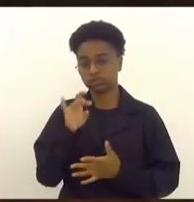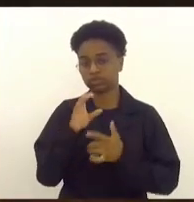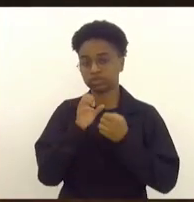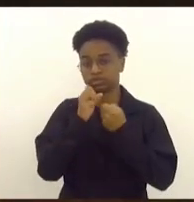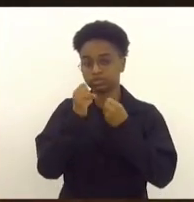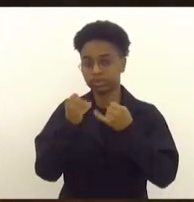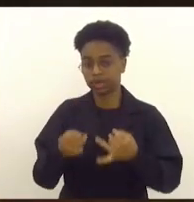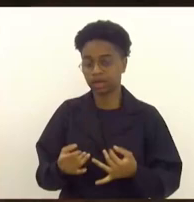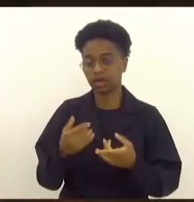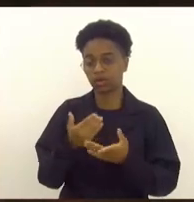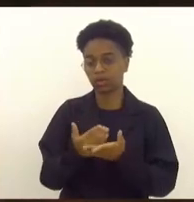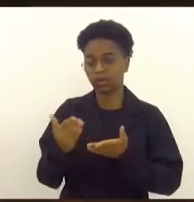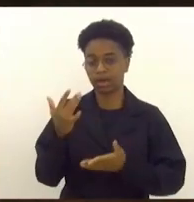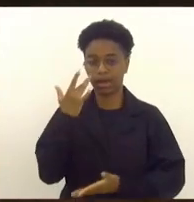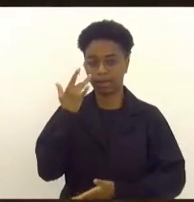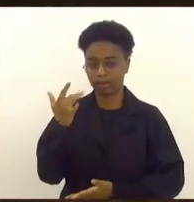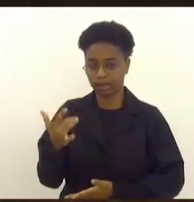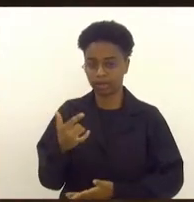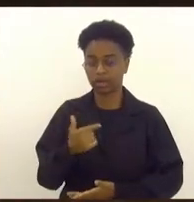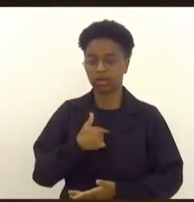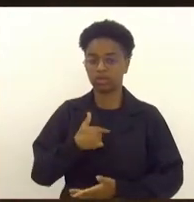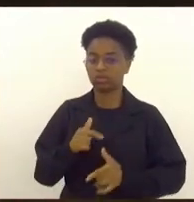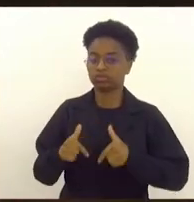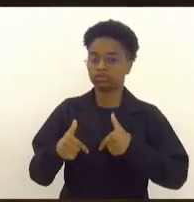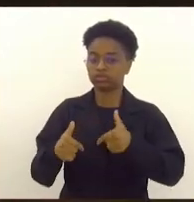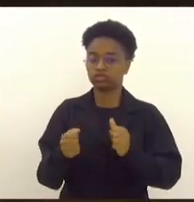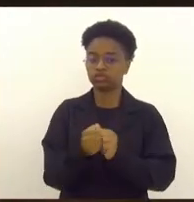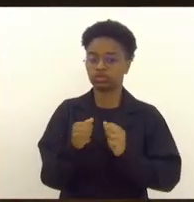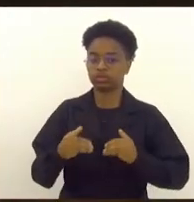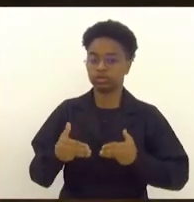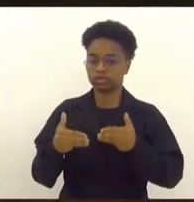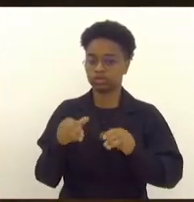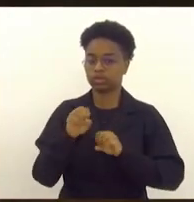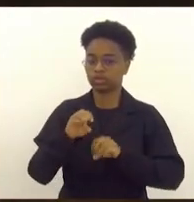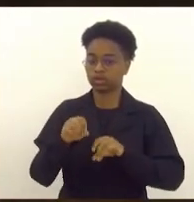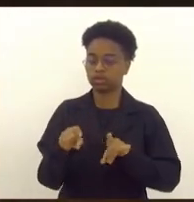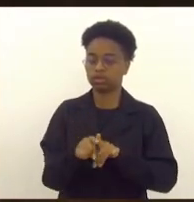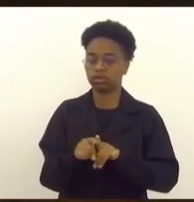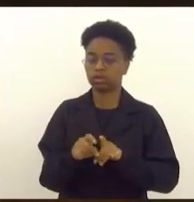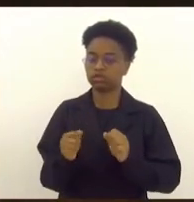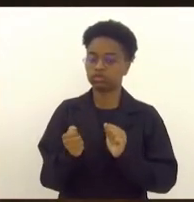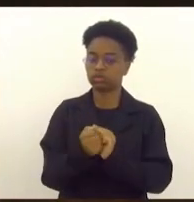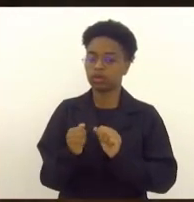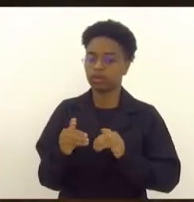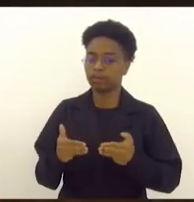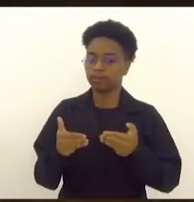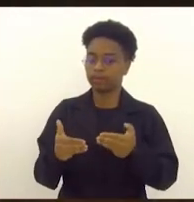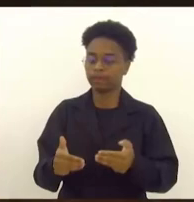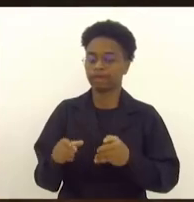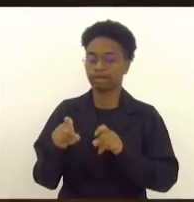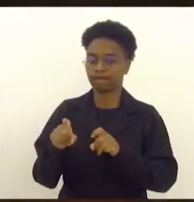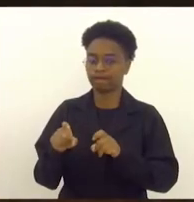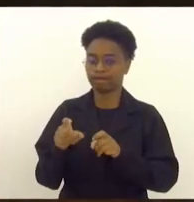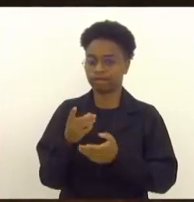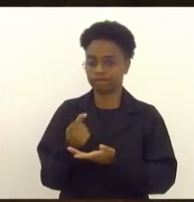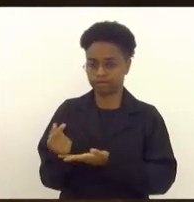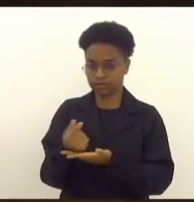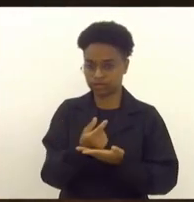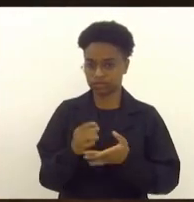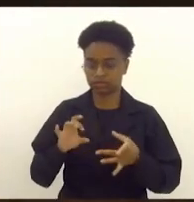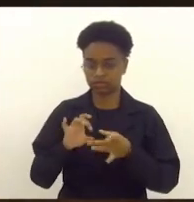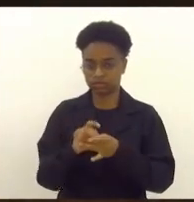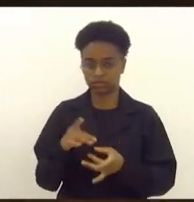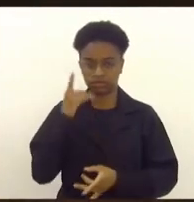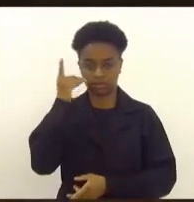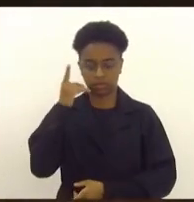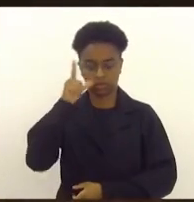a partir de amanhã cumpre essa agenda do Ministério da Educação e do Ministério da Fazenda nessa sintonia fina com Deputado Luiz